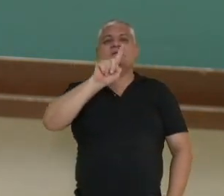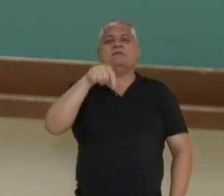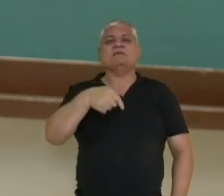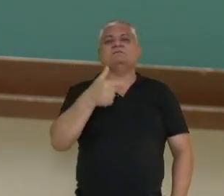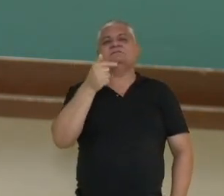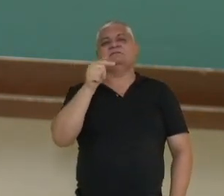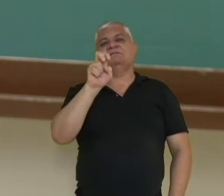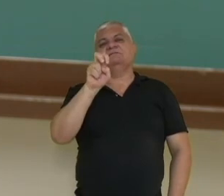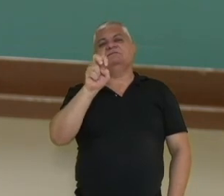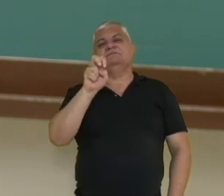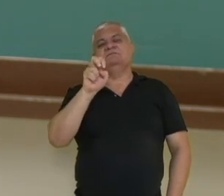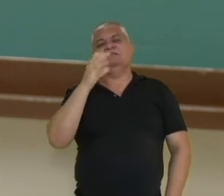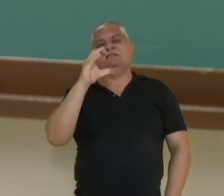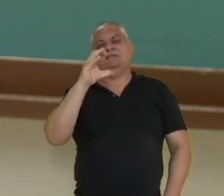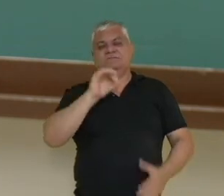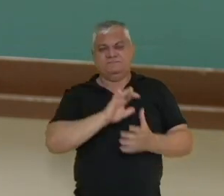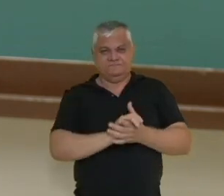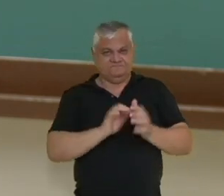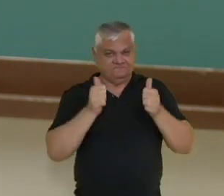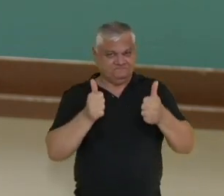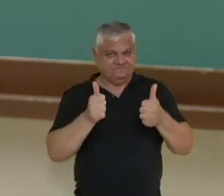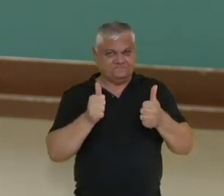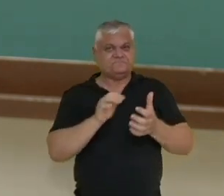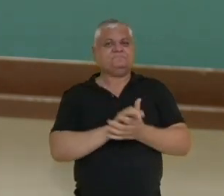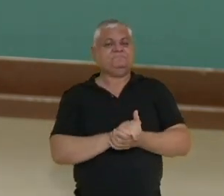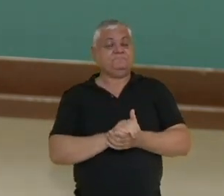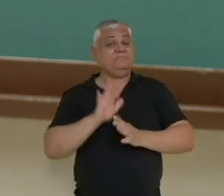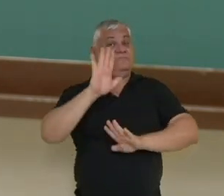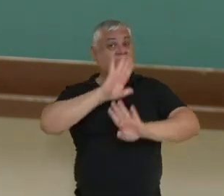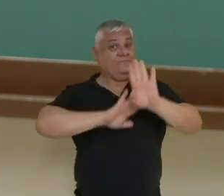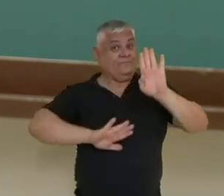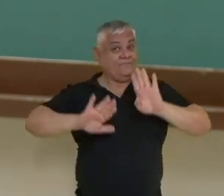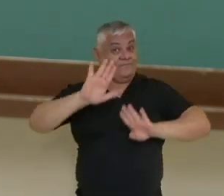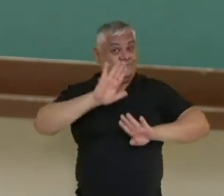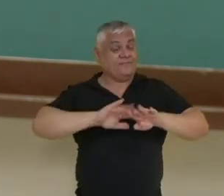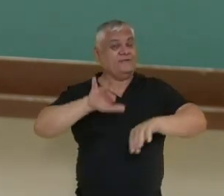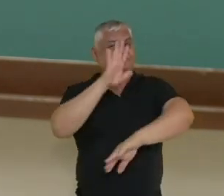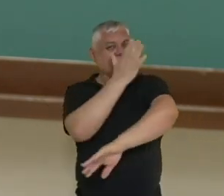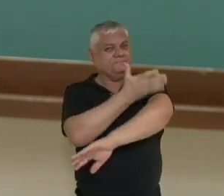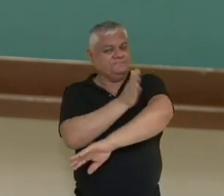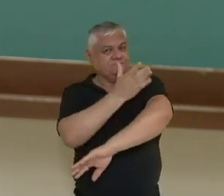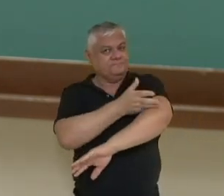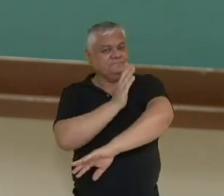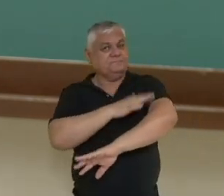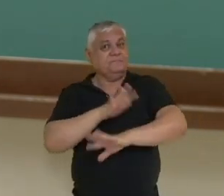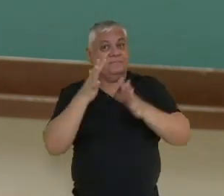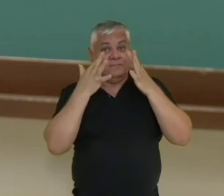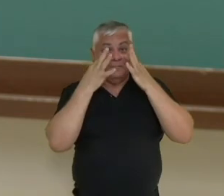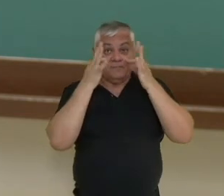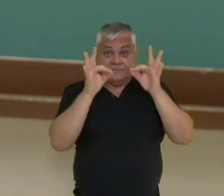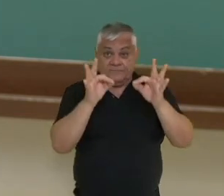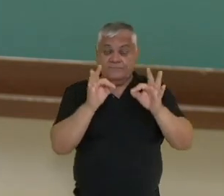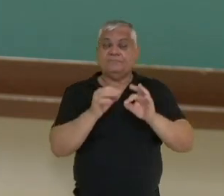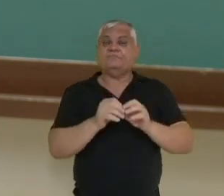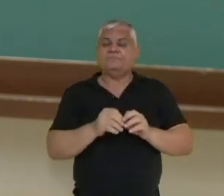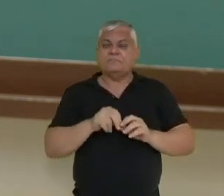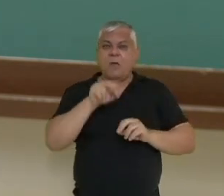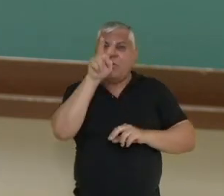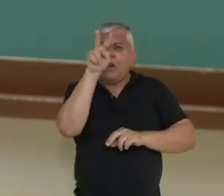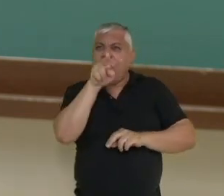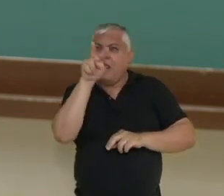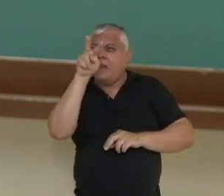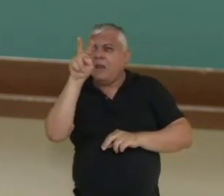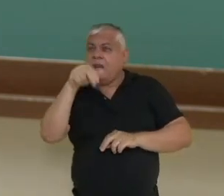R$1,75, ok? Então, cuidado com os exercícios E cuidado com a interpretação,